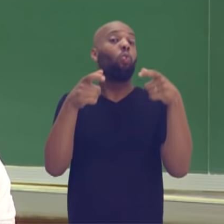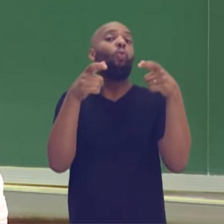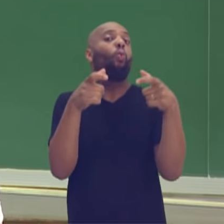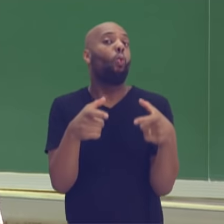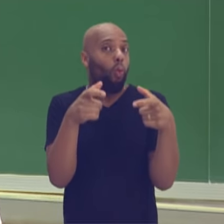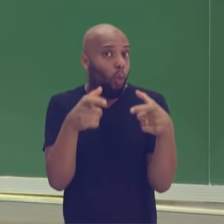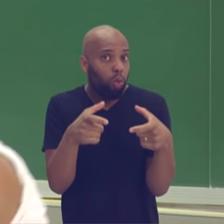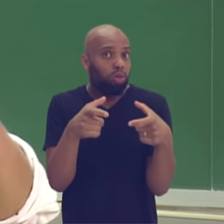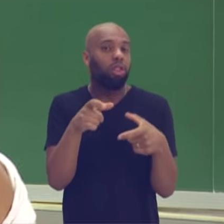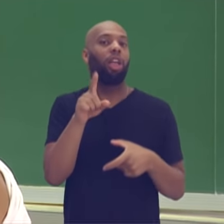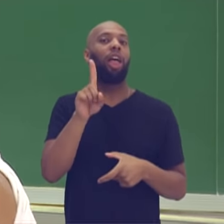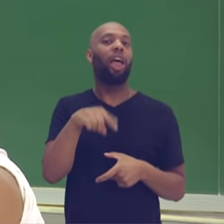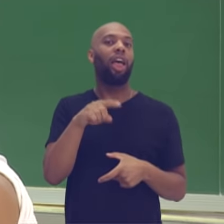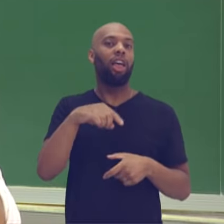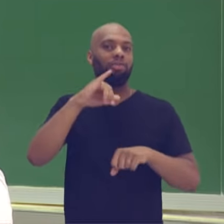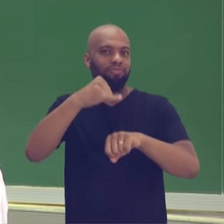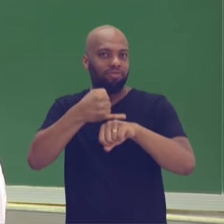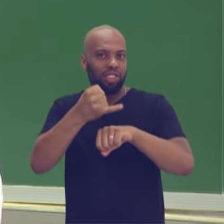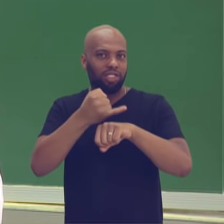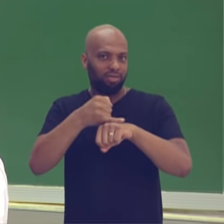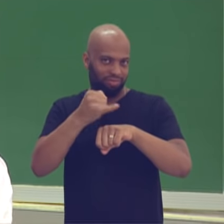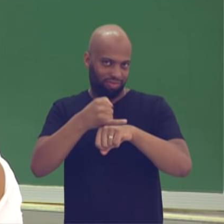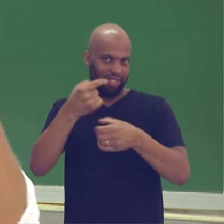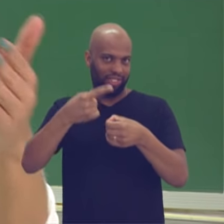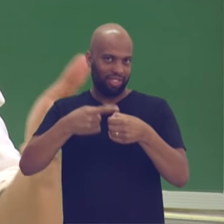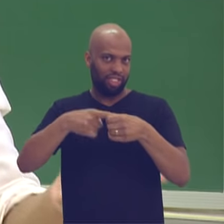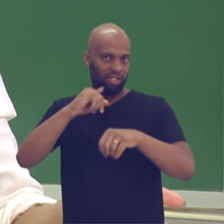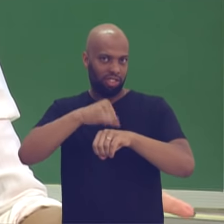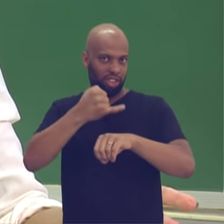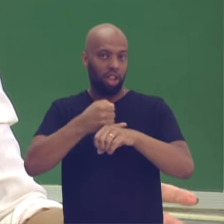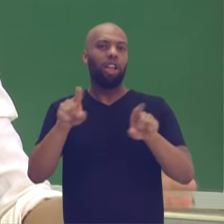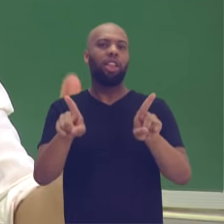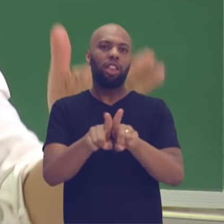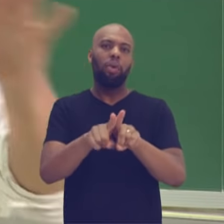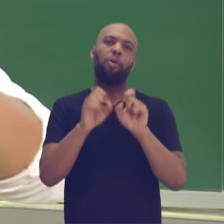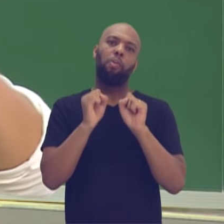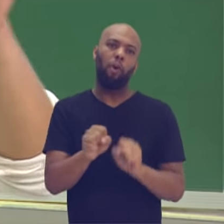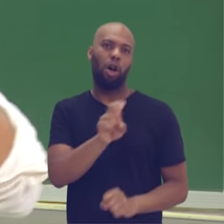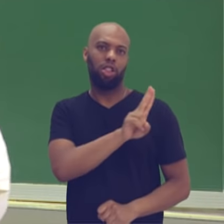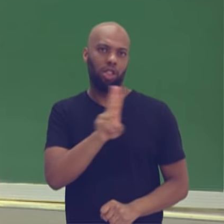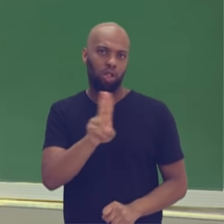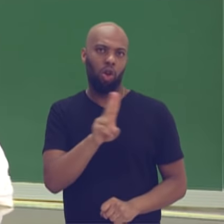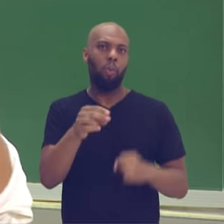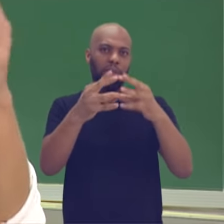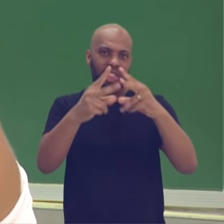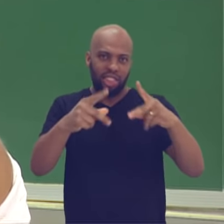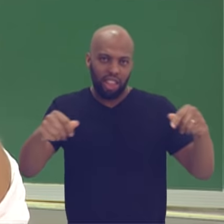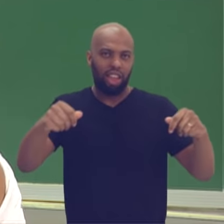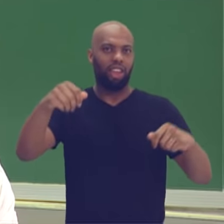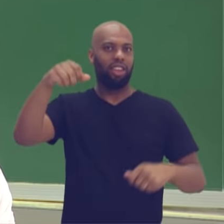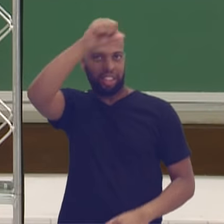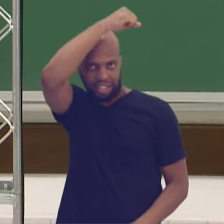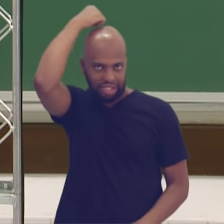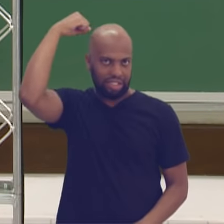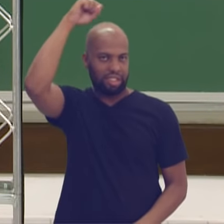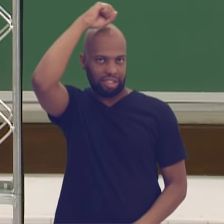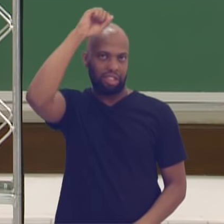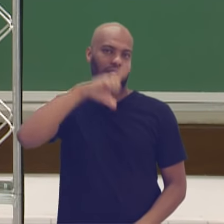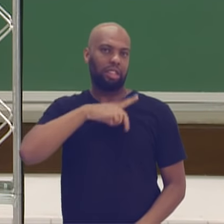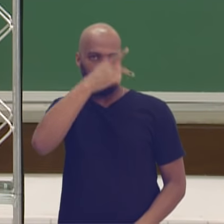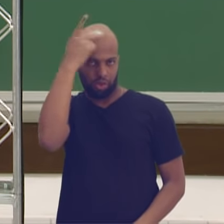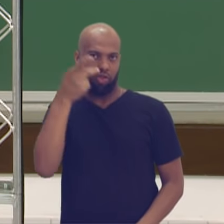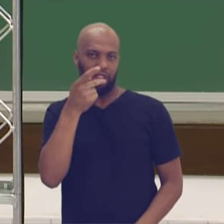geográfica foi Jerusalém. Vocês também podem chamar de Terra Santa, né? Ela tem, algumas pessoas chamam ela assim,